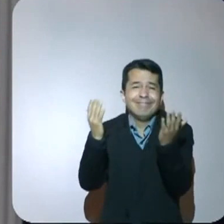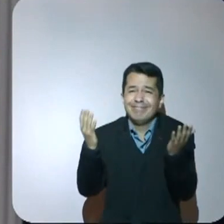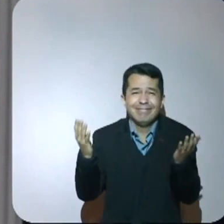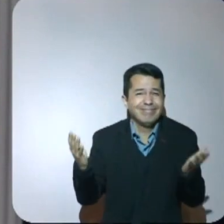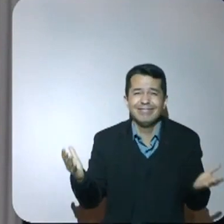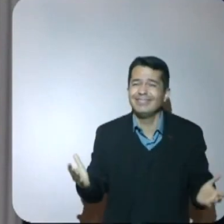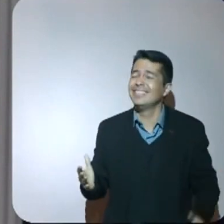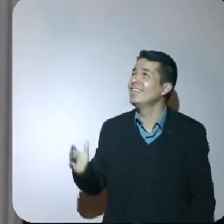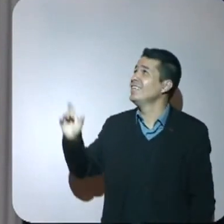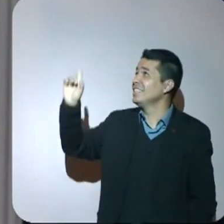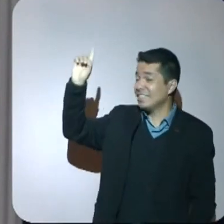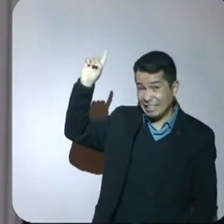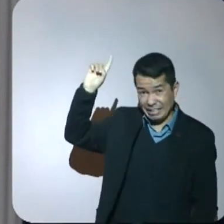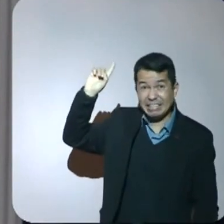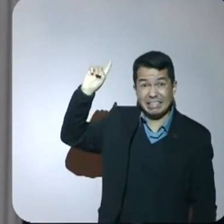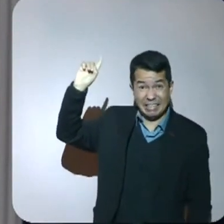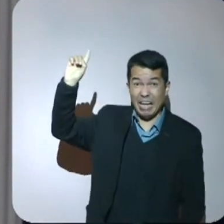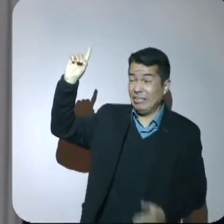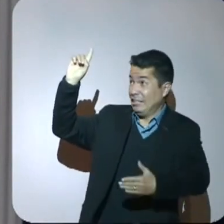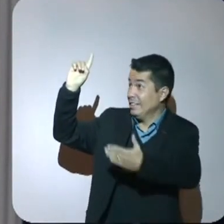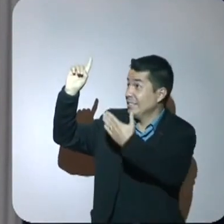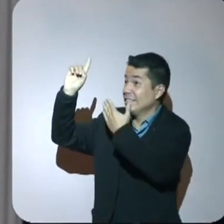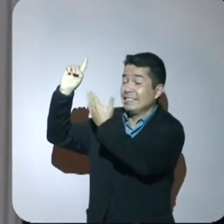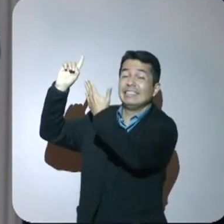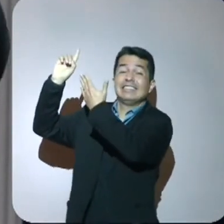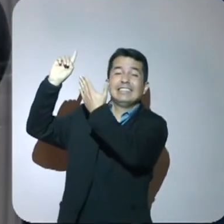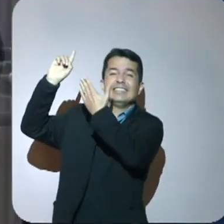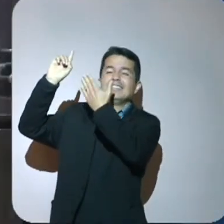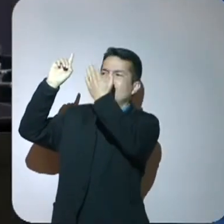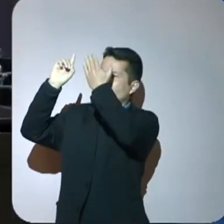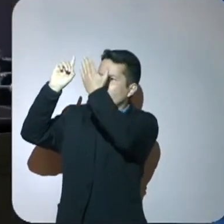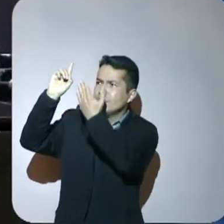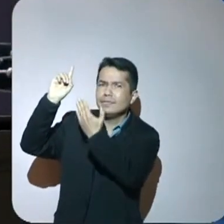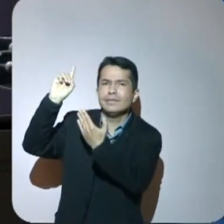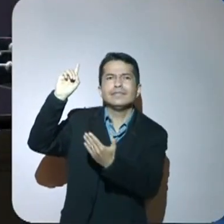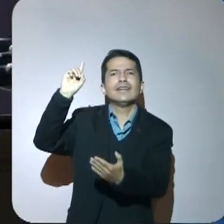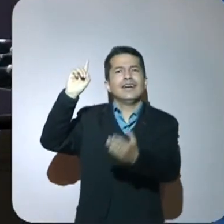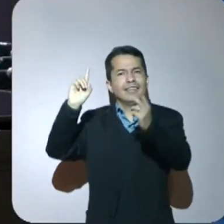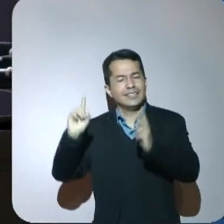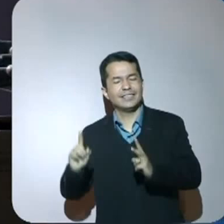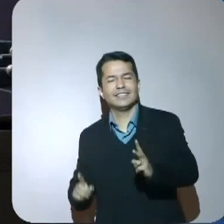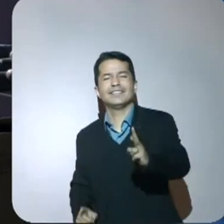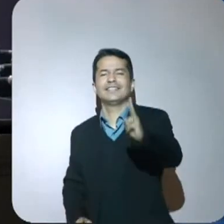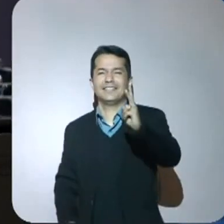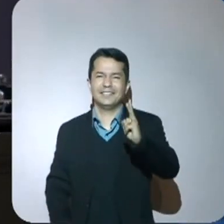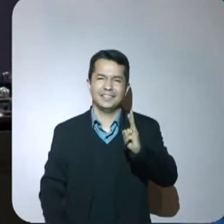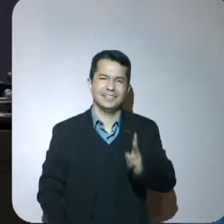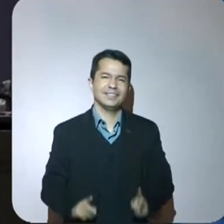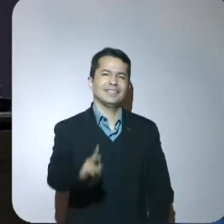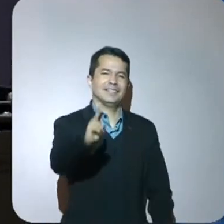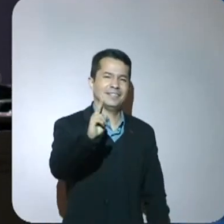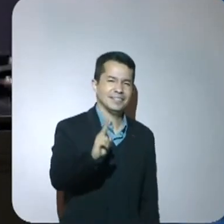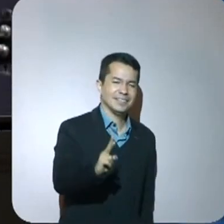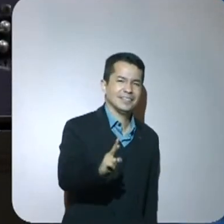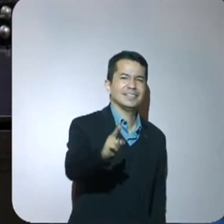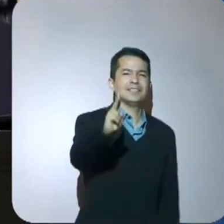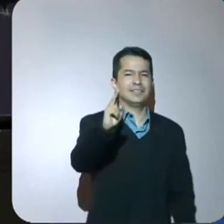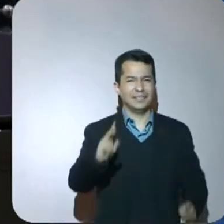tão bom para ti. Tu és Deus, serás para sempre